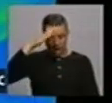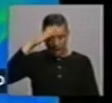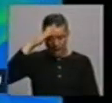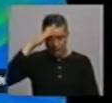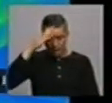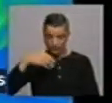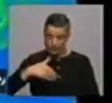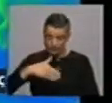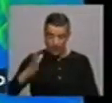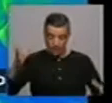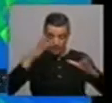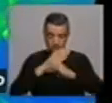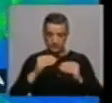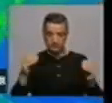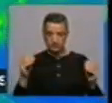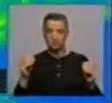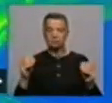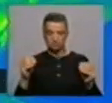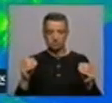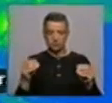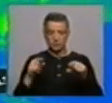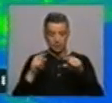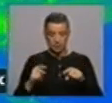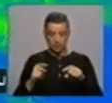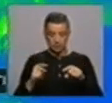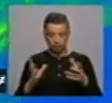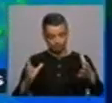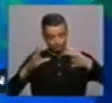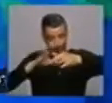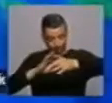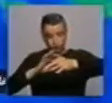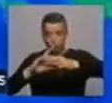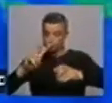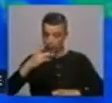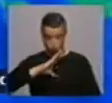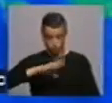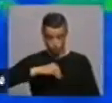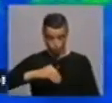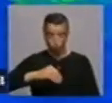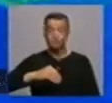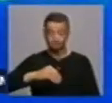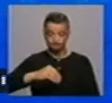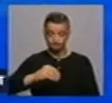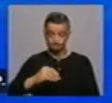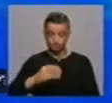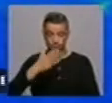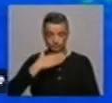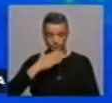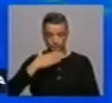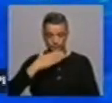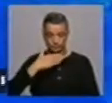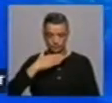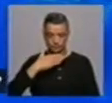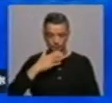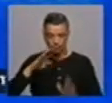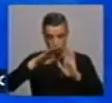de extinção. E, portanto, o que fizeram estes astrónomos e ecologistas foi juntar os dois mundos. Os astrónomos emprestaram, digamos assim, o